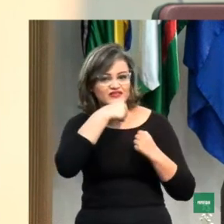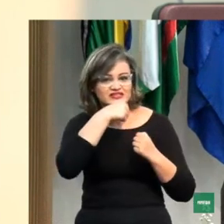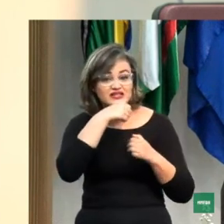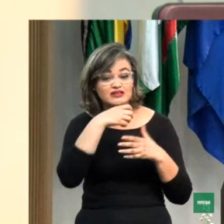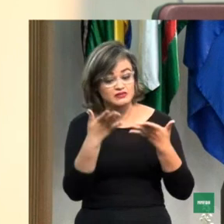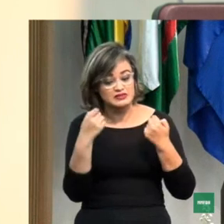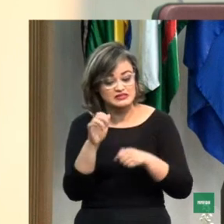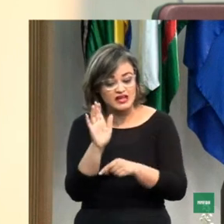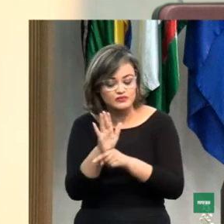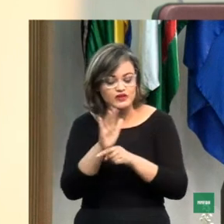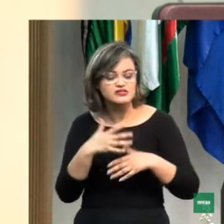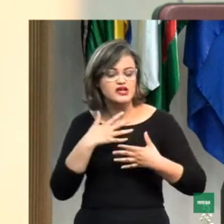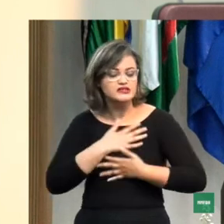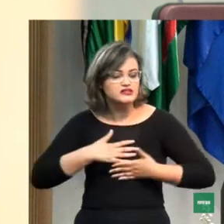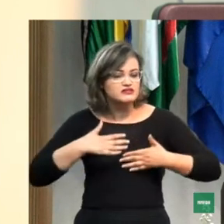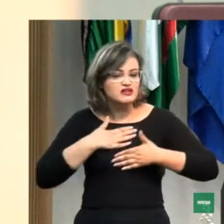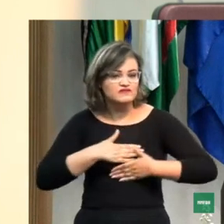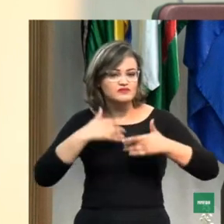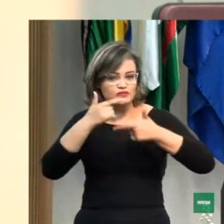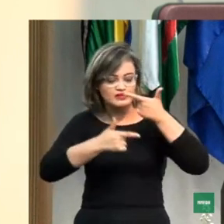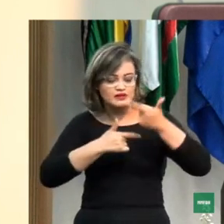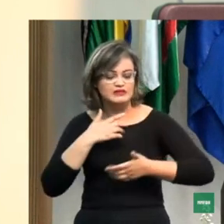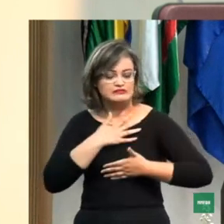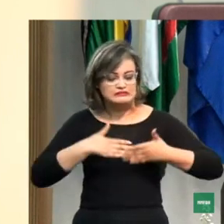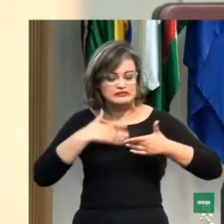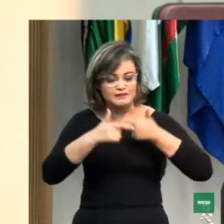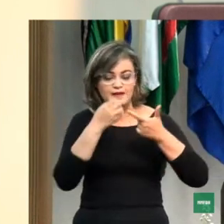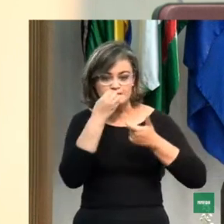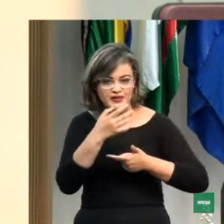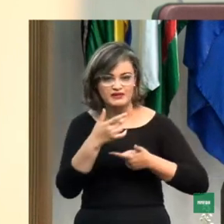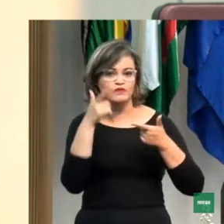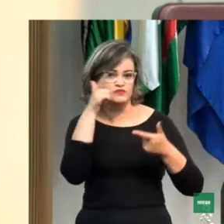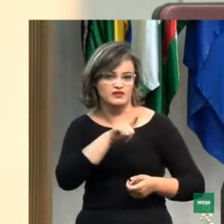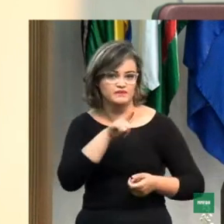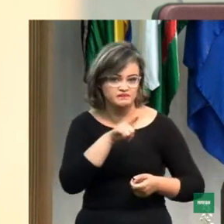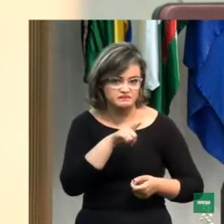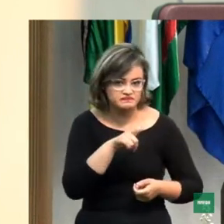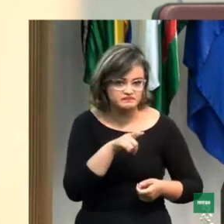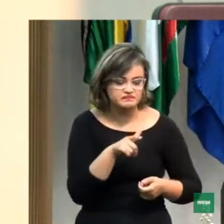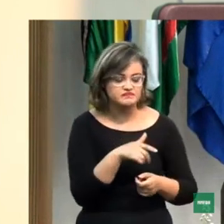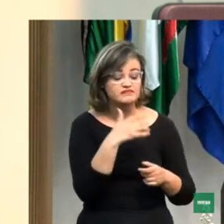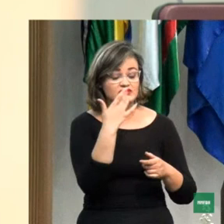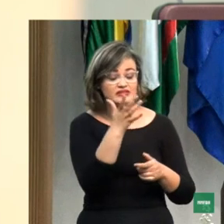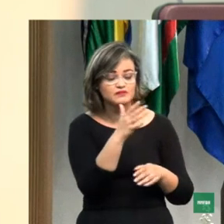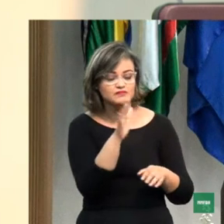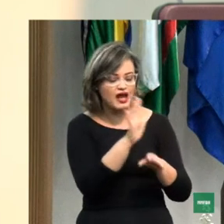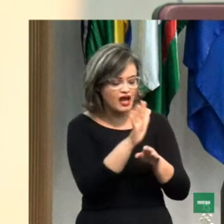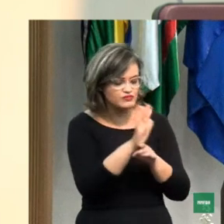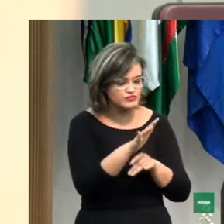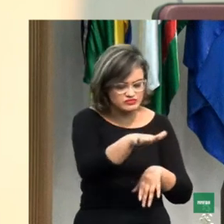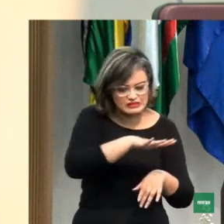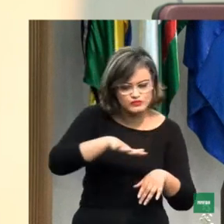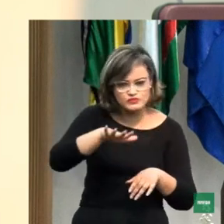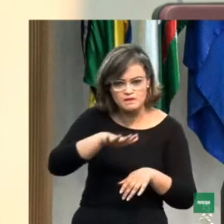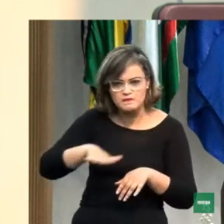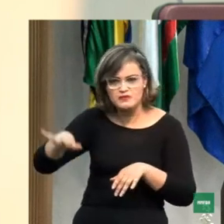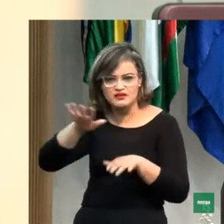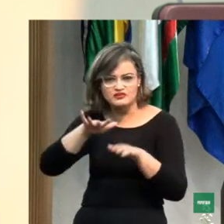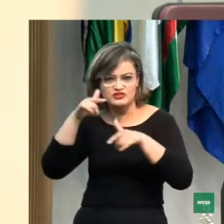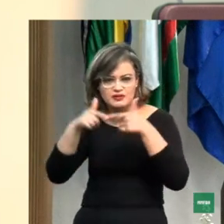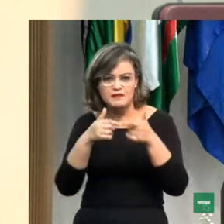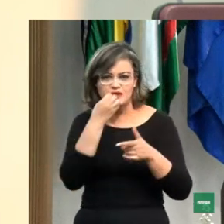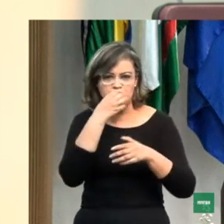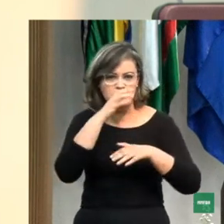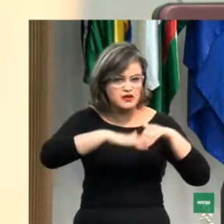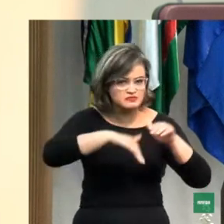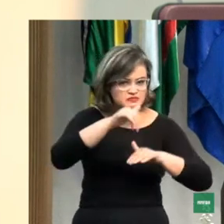e aumentar ainda a produtividade. Na facilitação dos ambientes propícios às práticas de conciliação